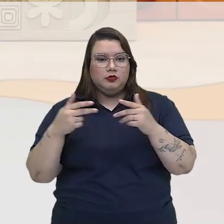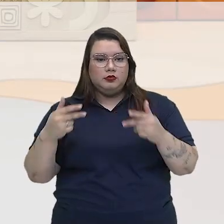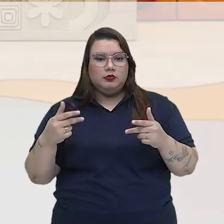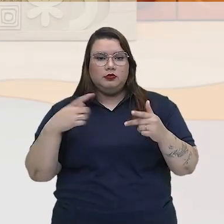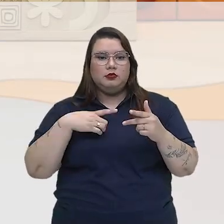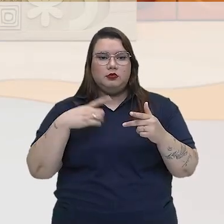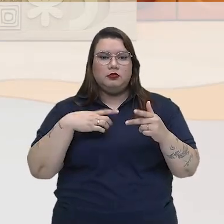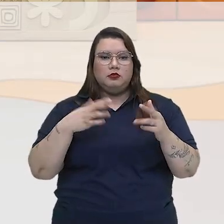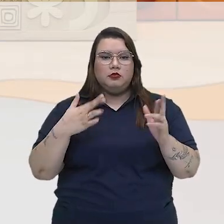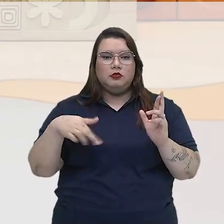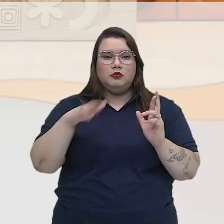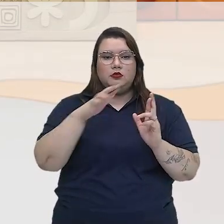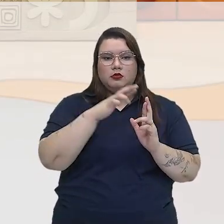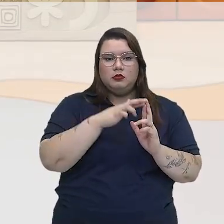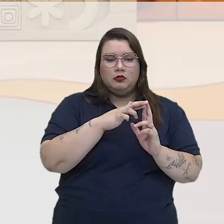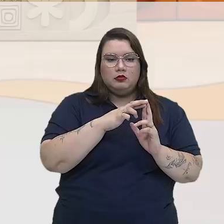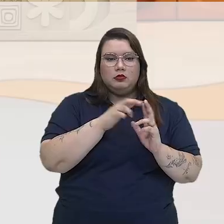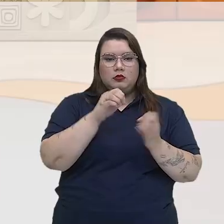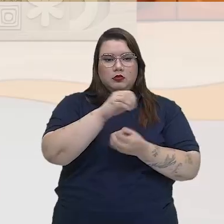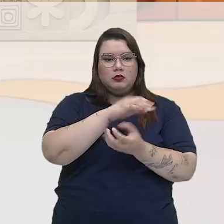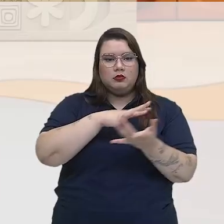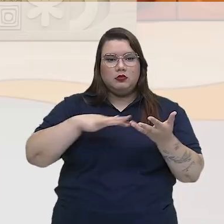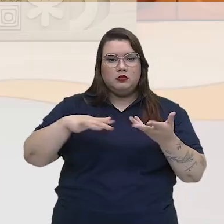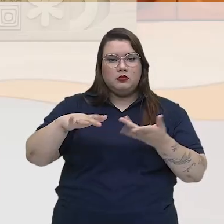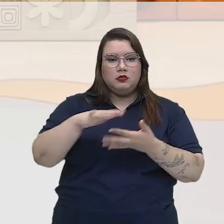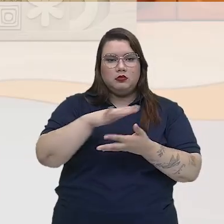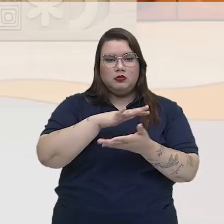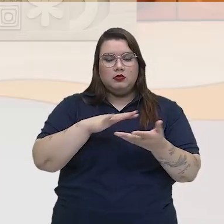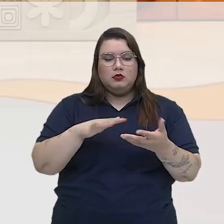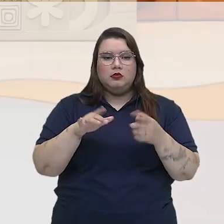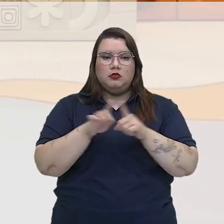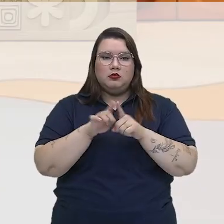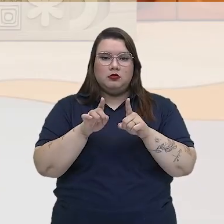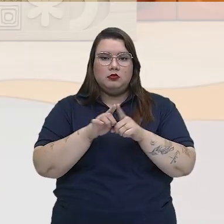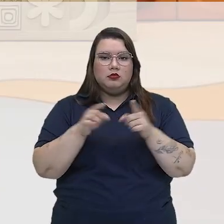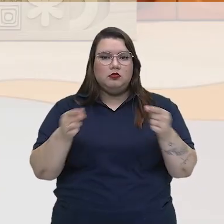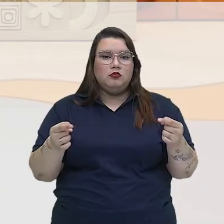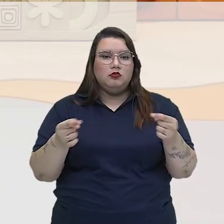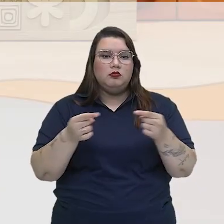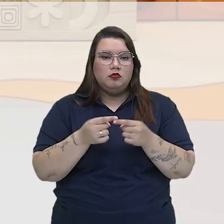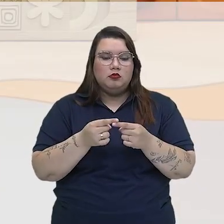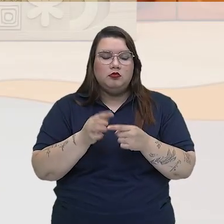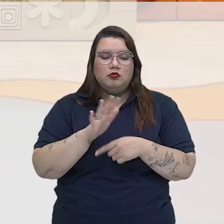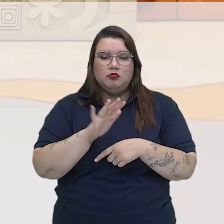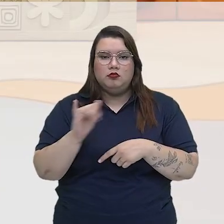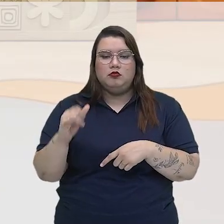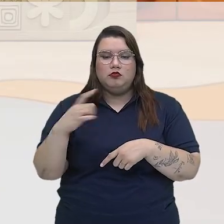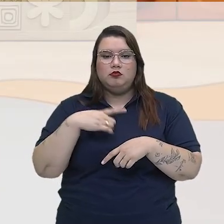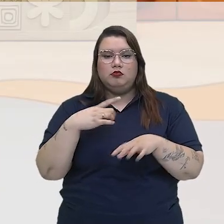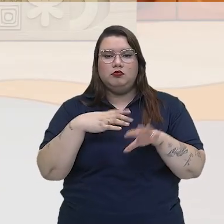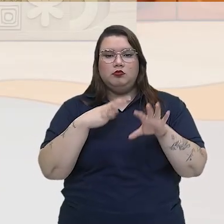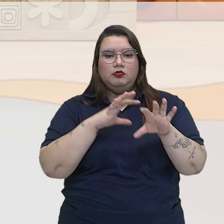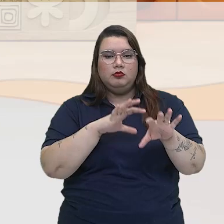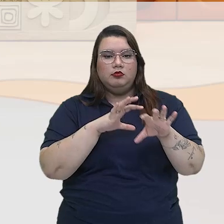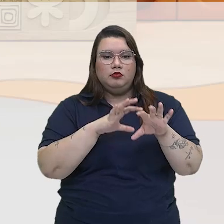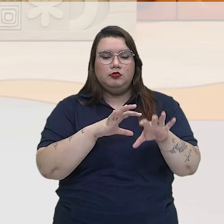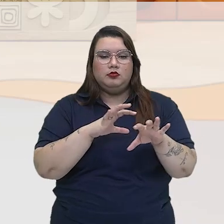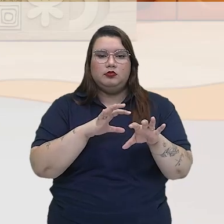que fazem parte aí do universo e que, de certa forma, vai influenciando